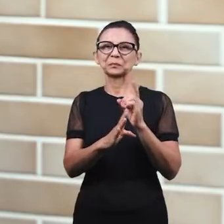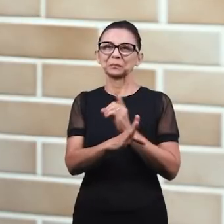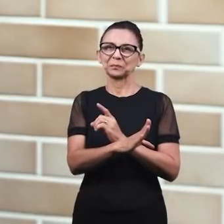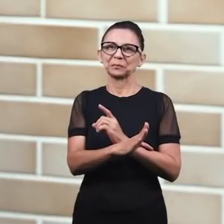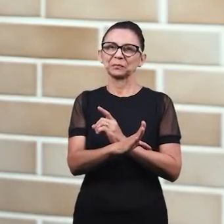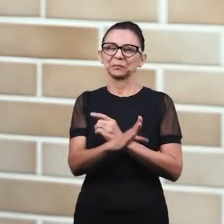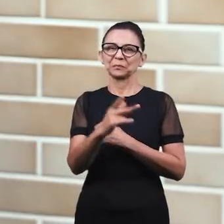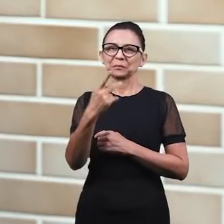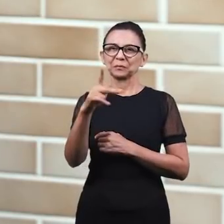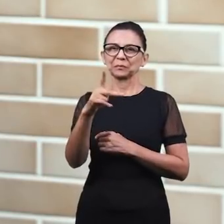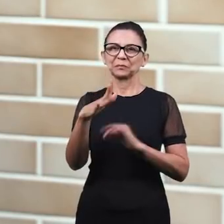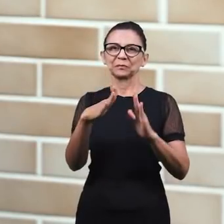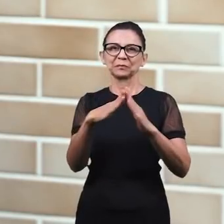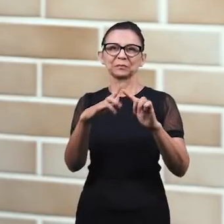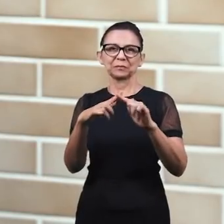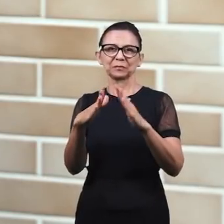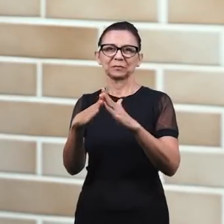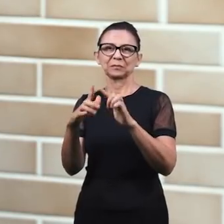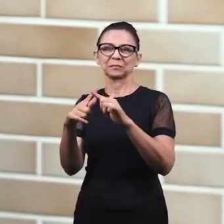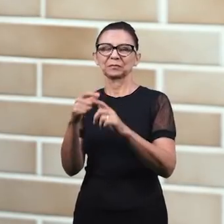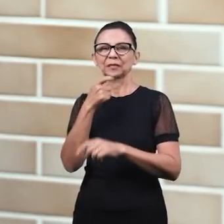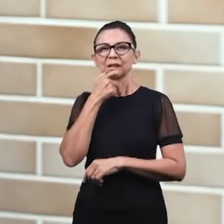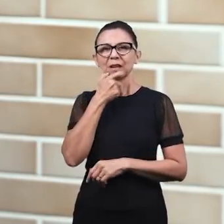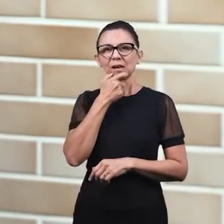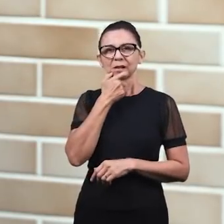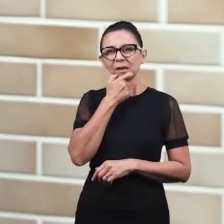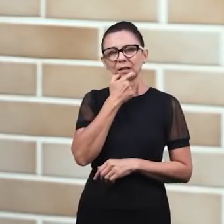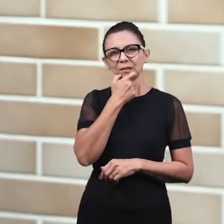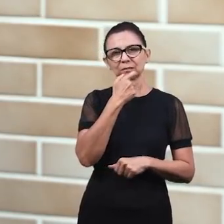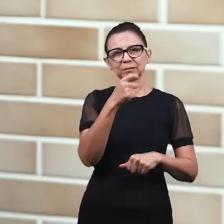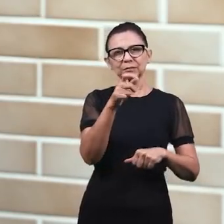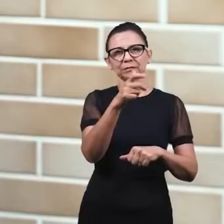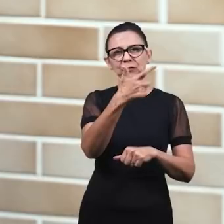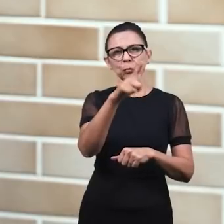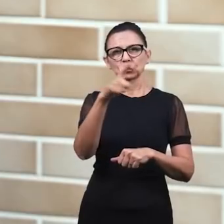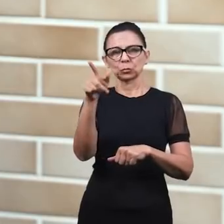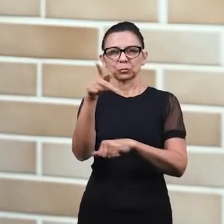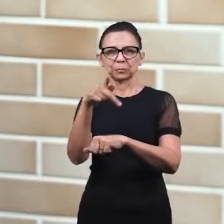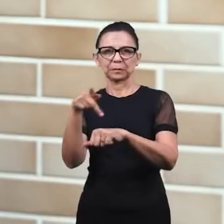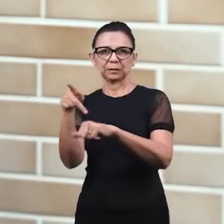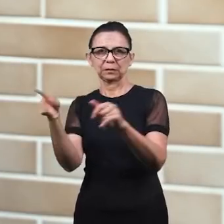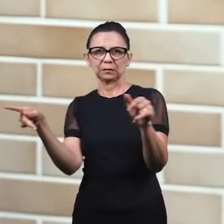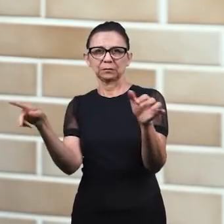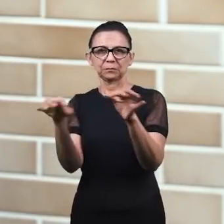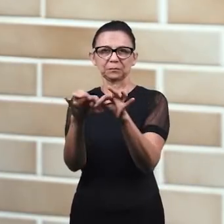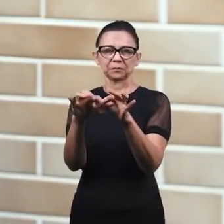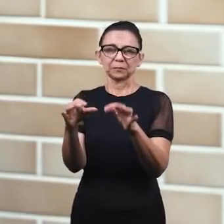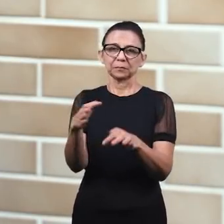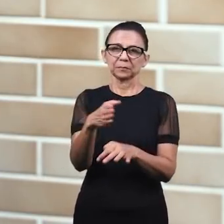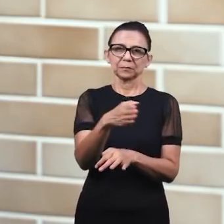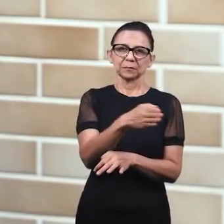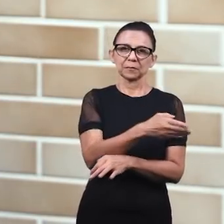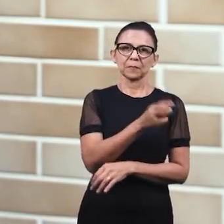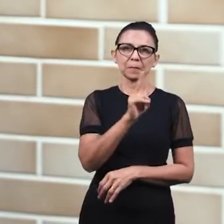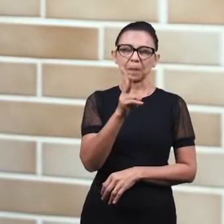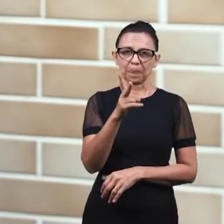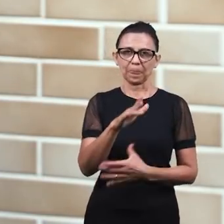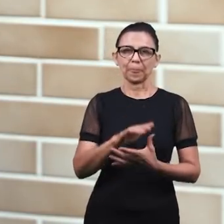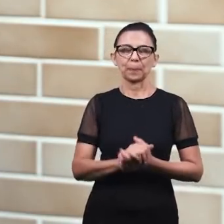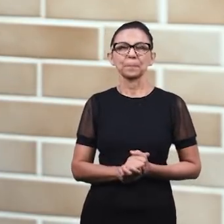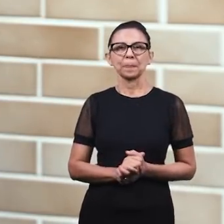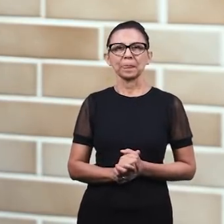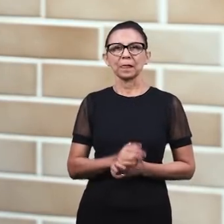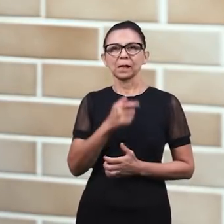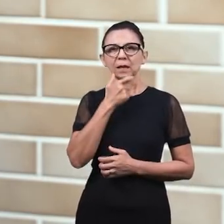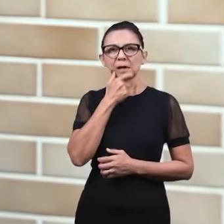Escola Bíblica Dominical nas suas igrejas, na Inglaterra e também nos outros países. Ainda no Reino